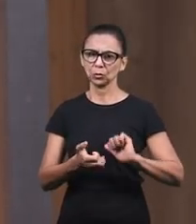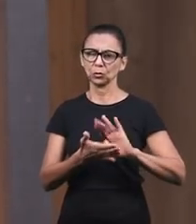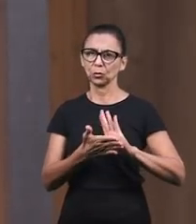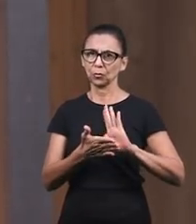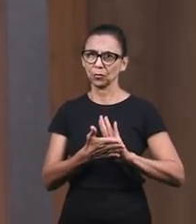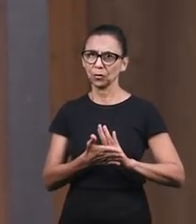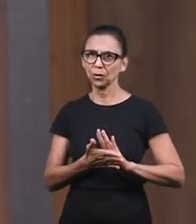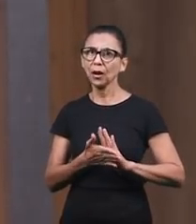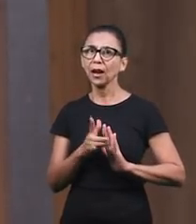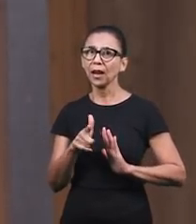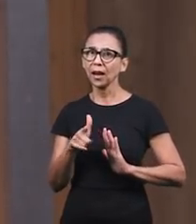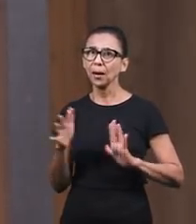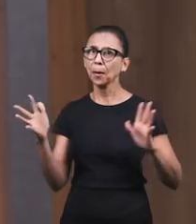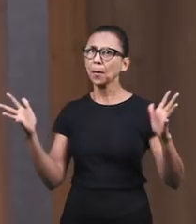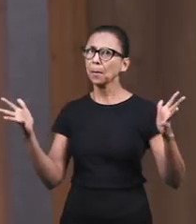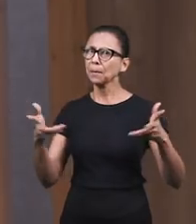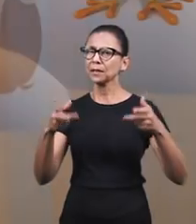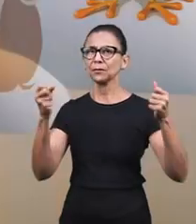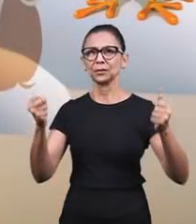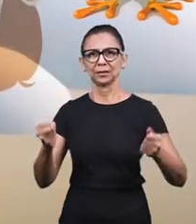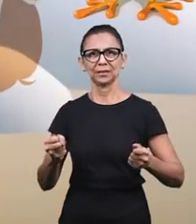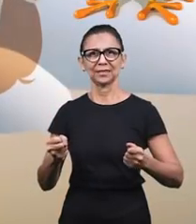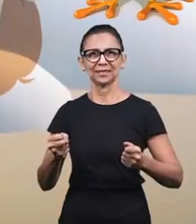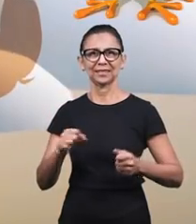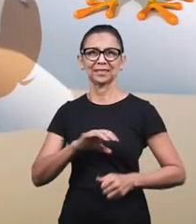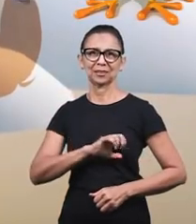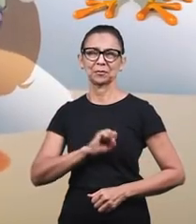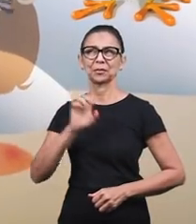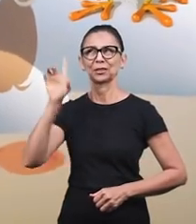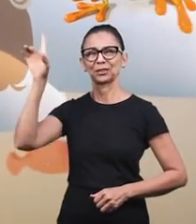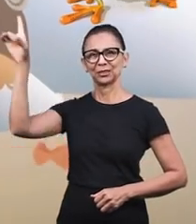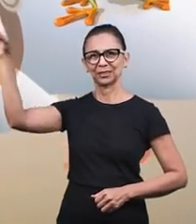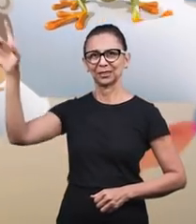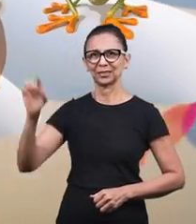diz: Maravilha é o amor de Deus.